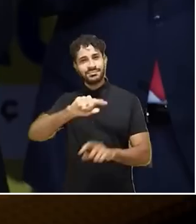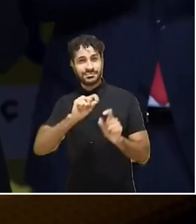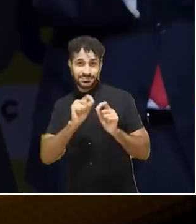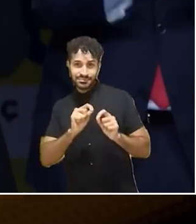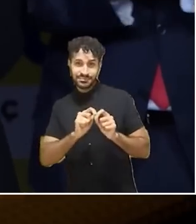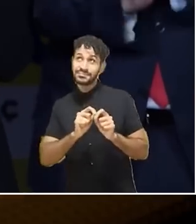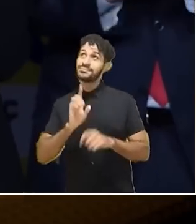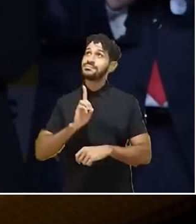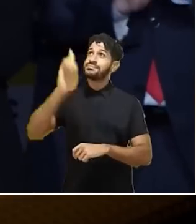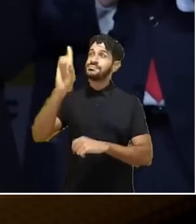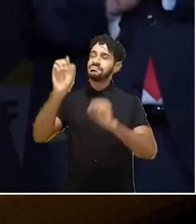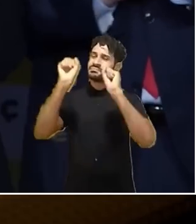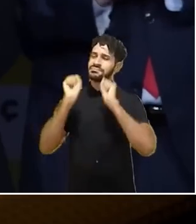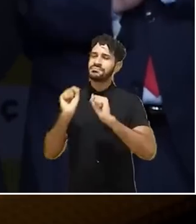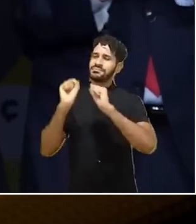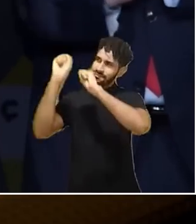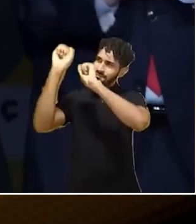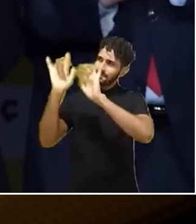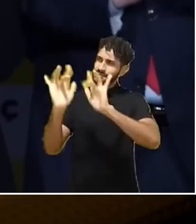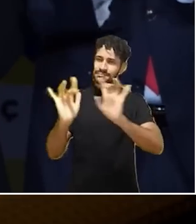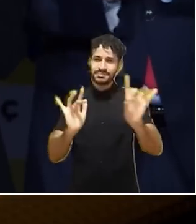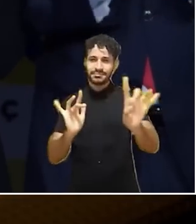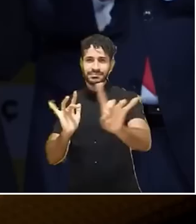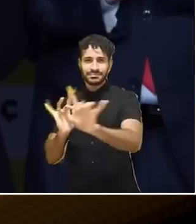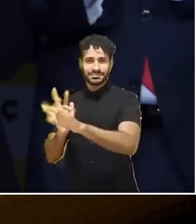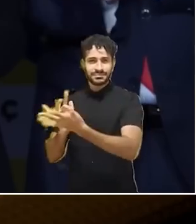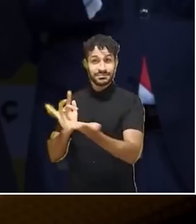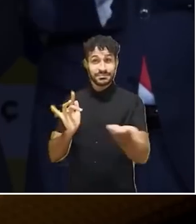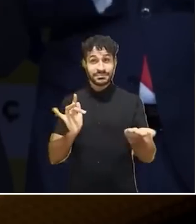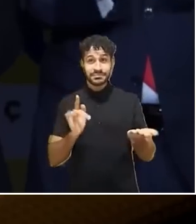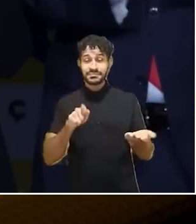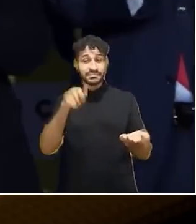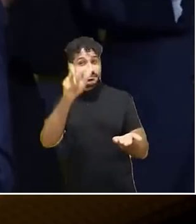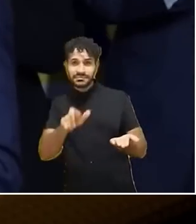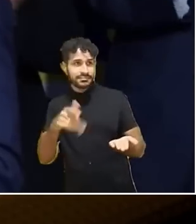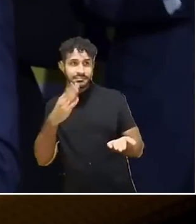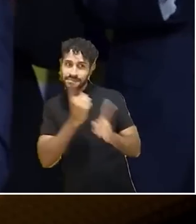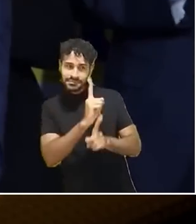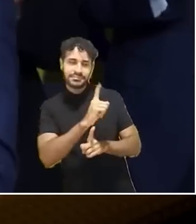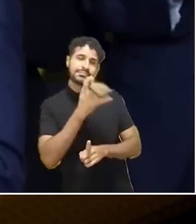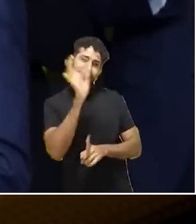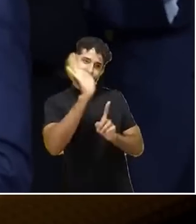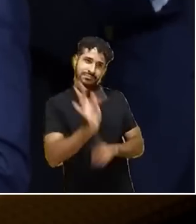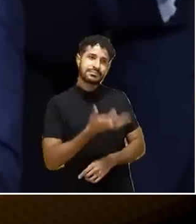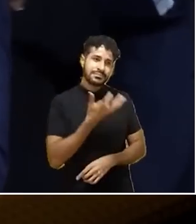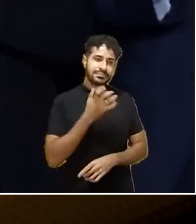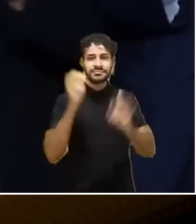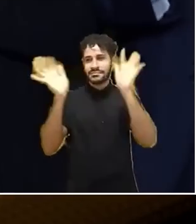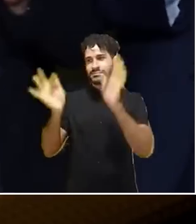resolveu dar para uma amiga é isso isso é o Lula é o Lula sendo